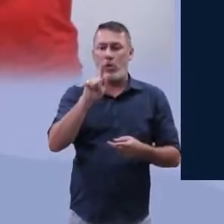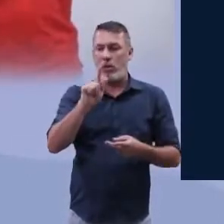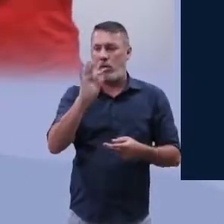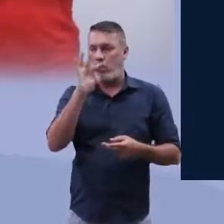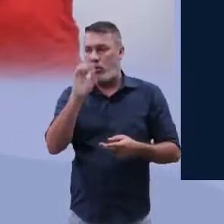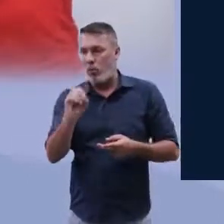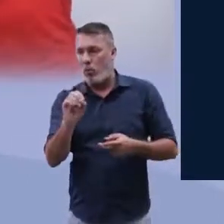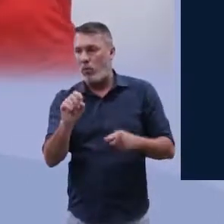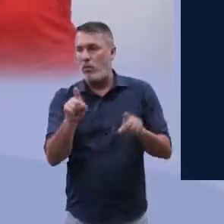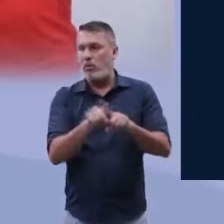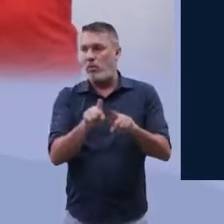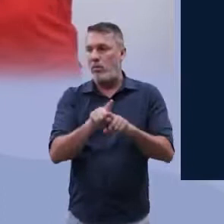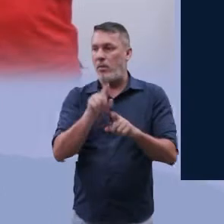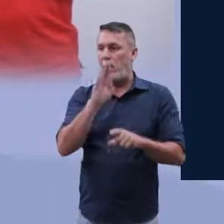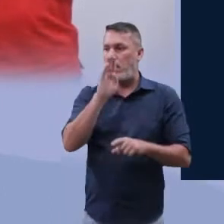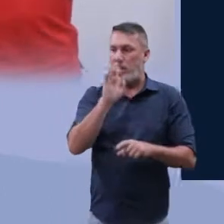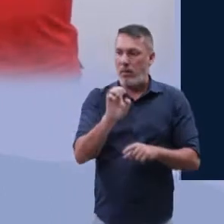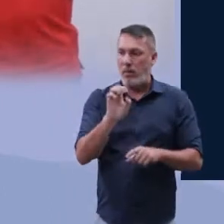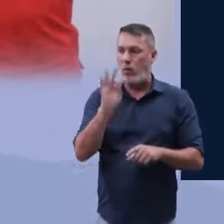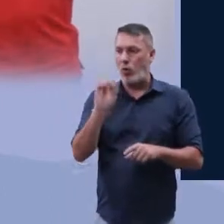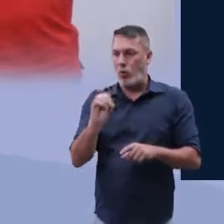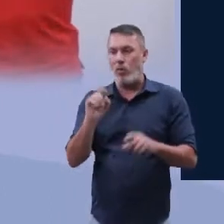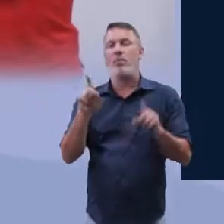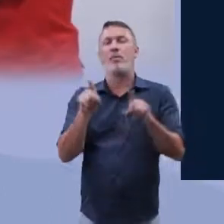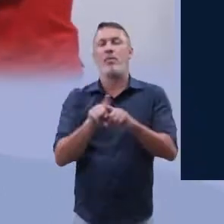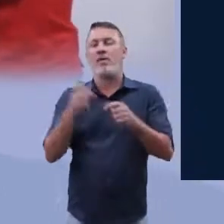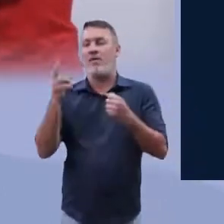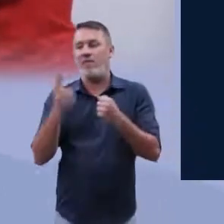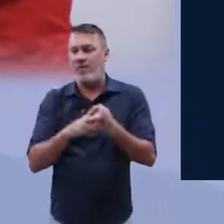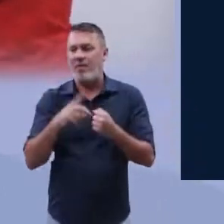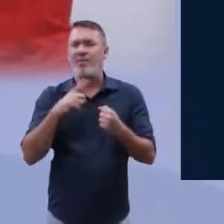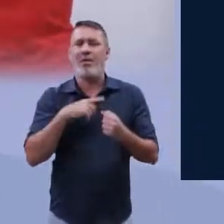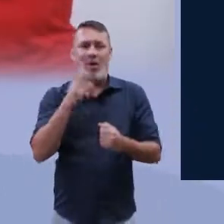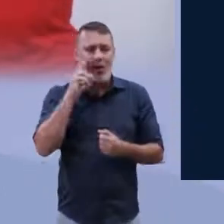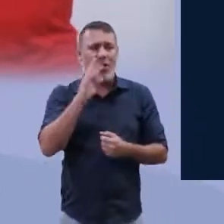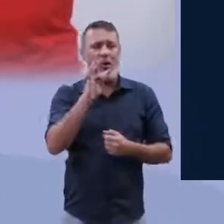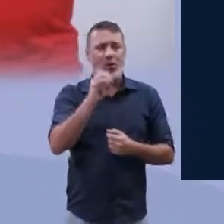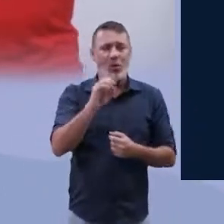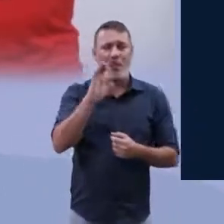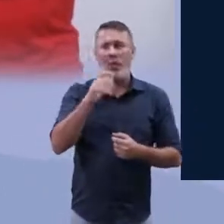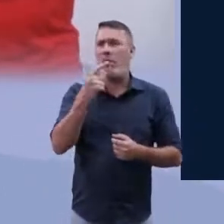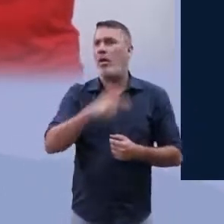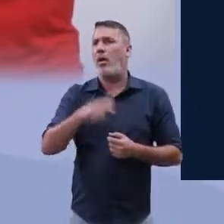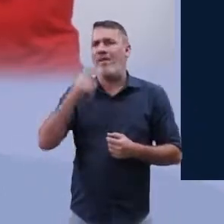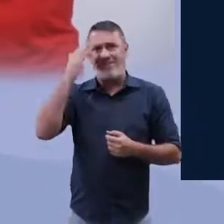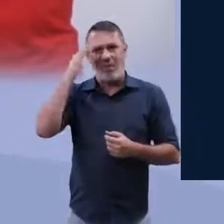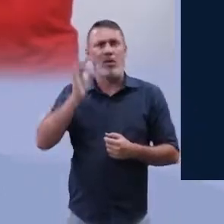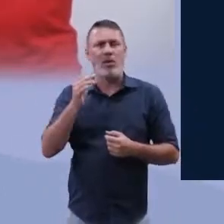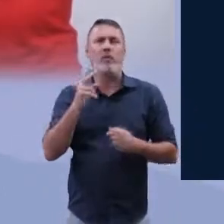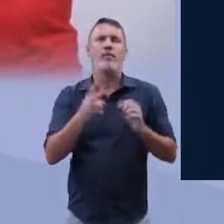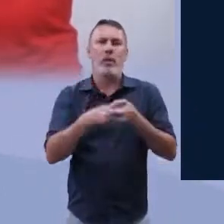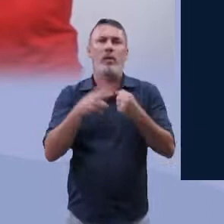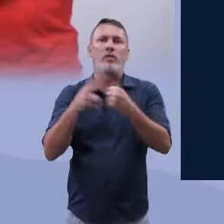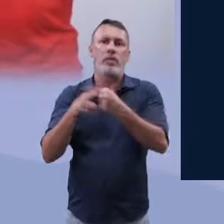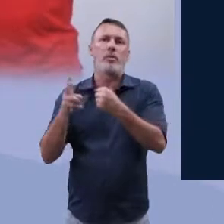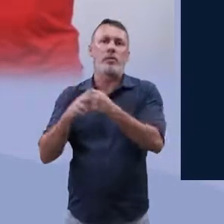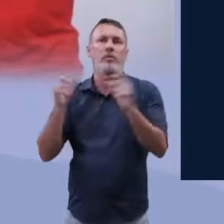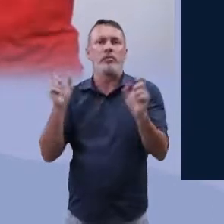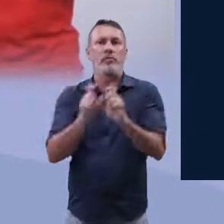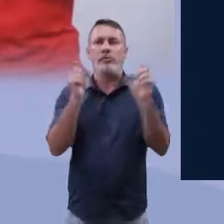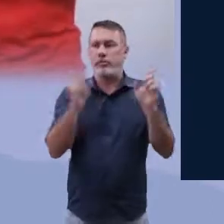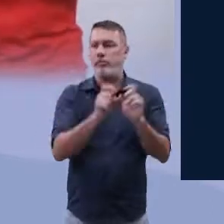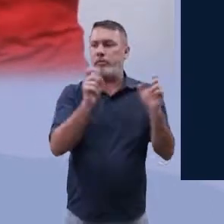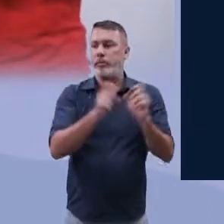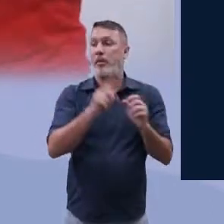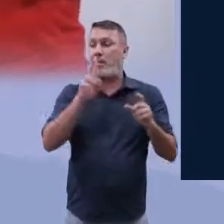ó. Will barra going to, mais o to be de novo. Caraca, o to be, né, quer ser muito famosinho, né? Mais